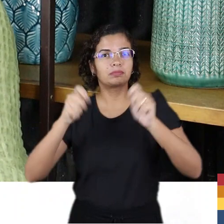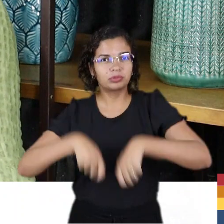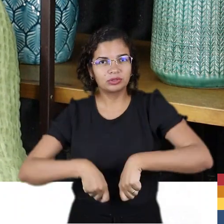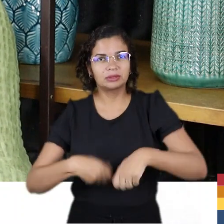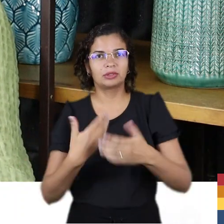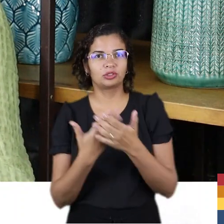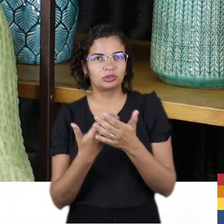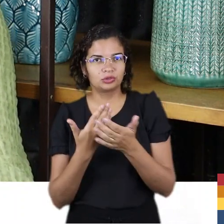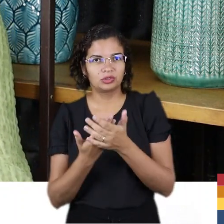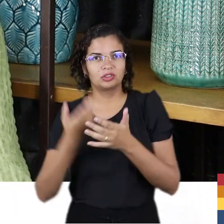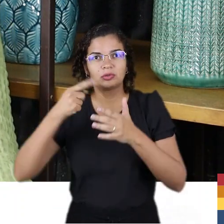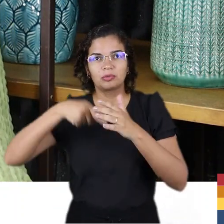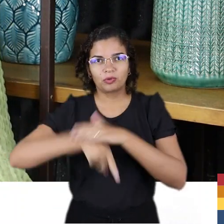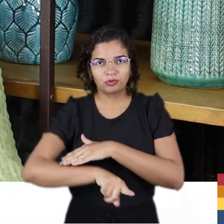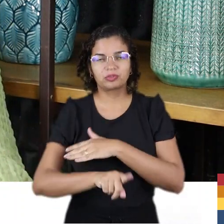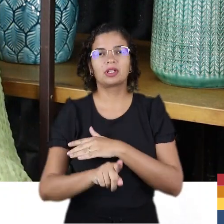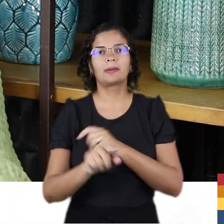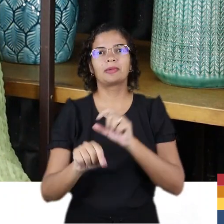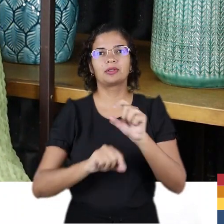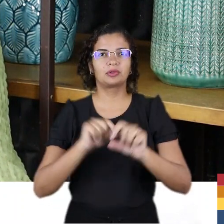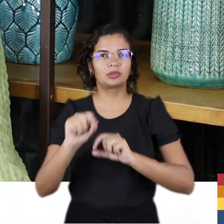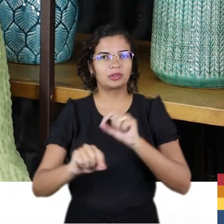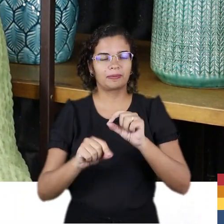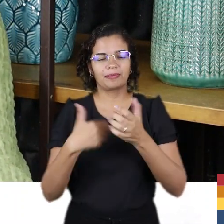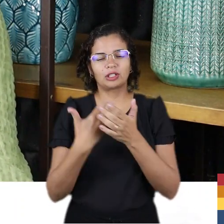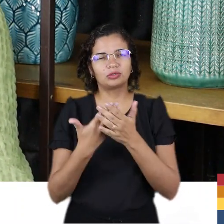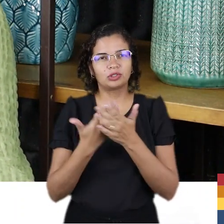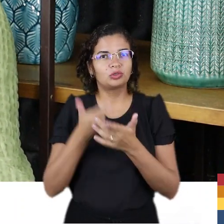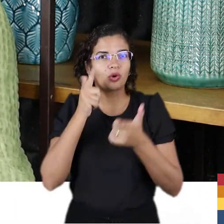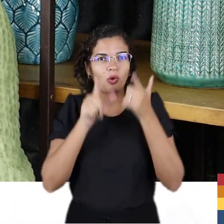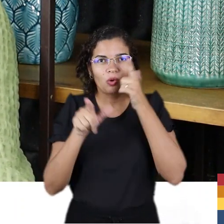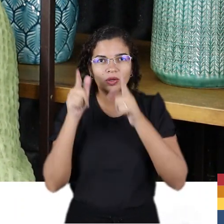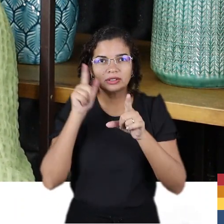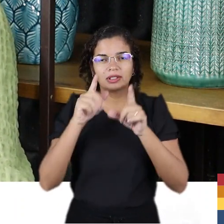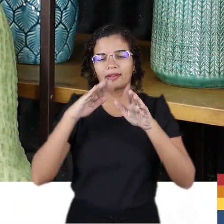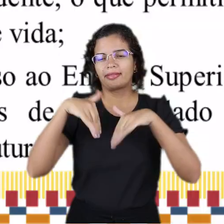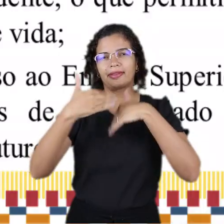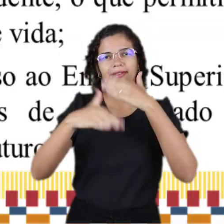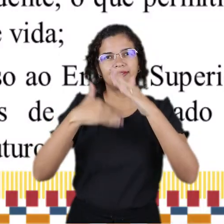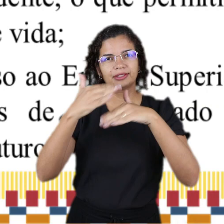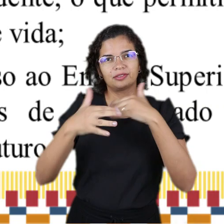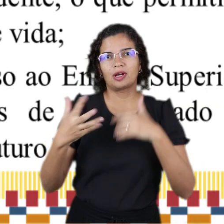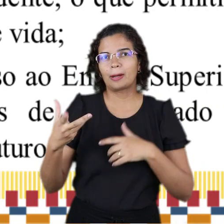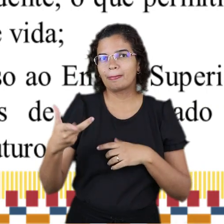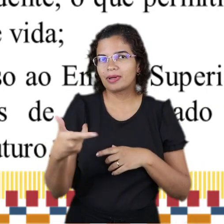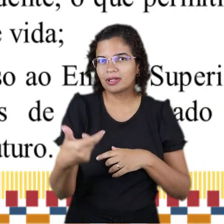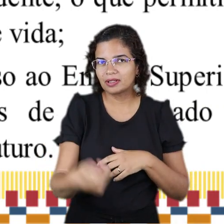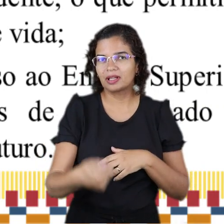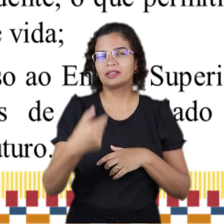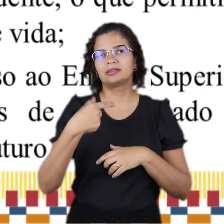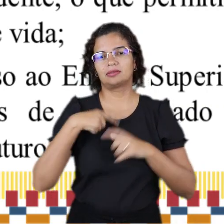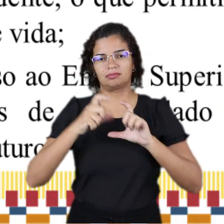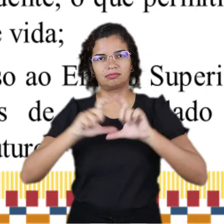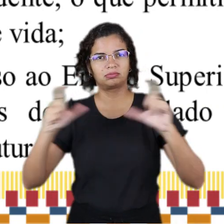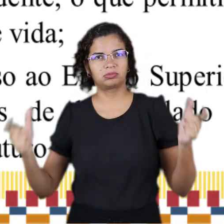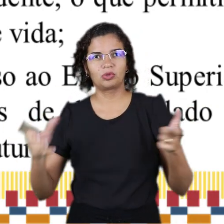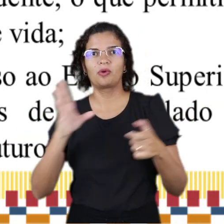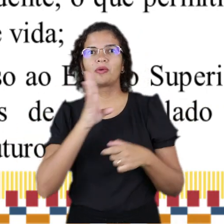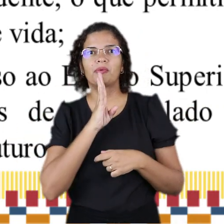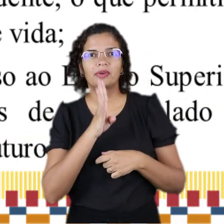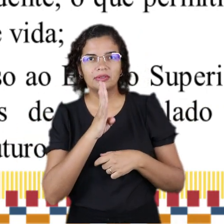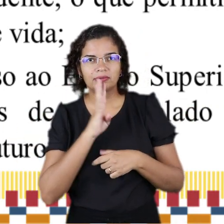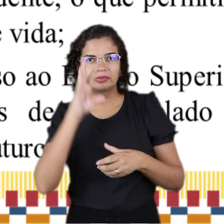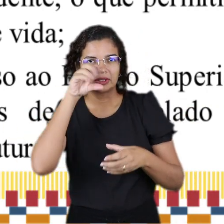conseguirá desenvolver habilidades que ampliarão os conhecimentos nas áreas integradas, já com o olhar para a